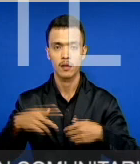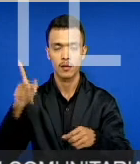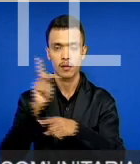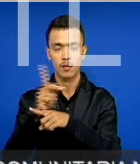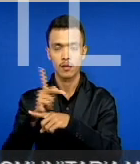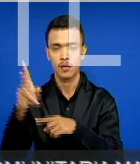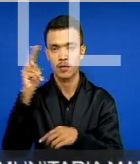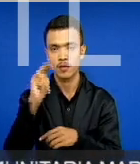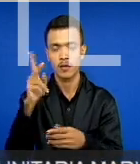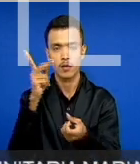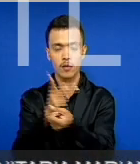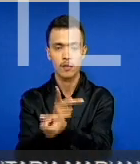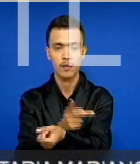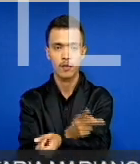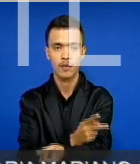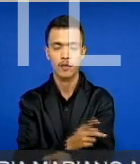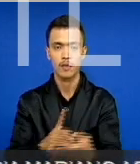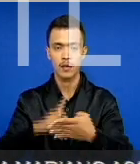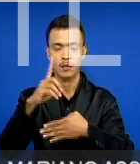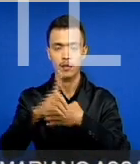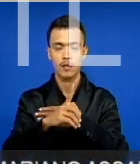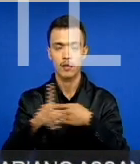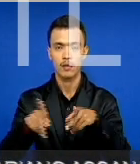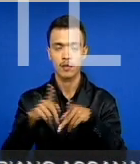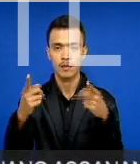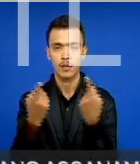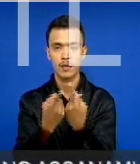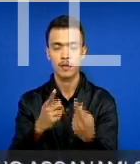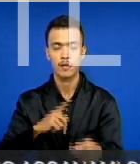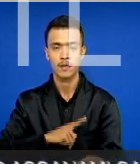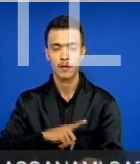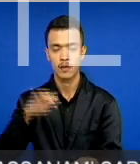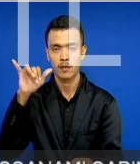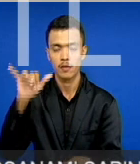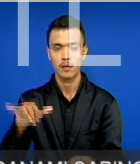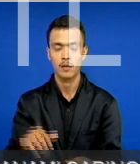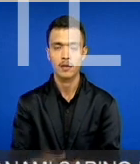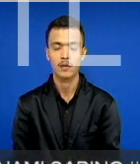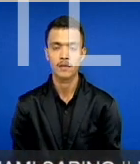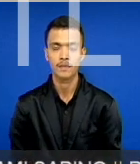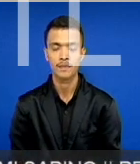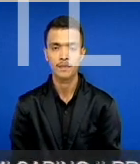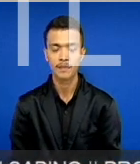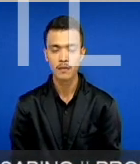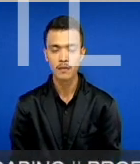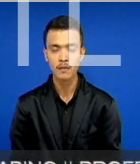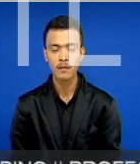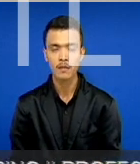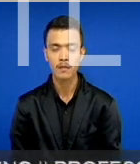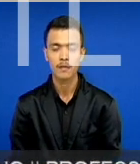não promove desenvolvimento do setor privado. Né? E tem benefício direito para o intervento ao